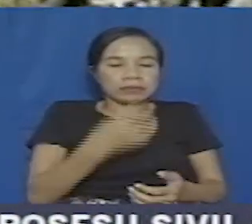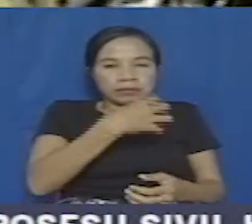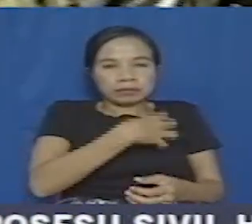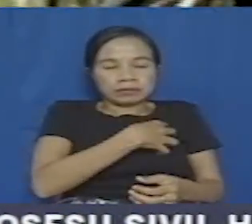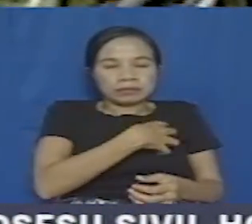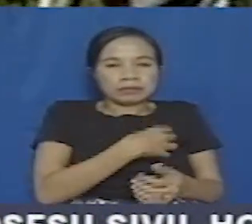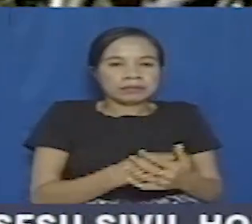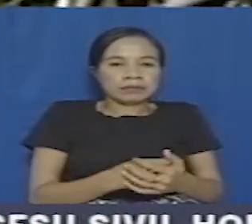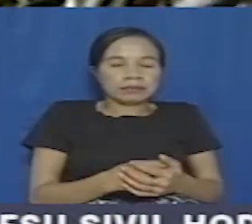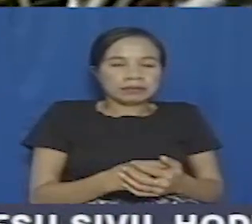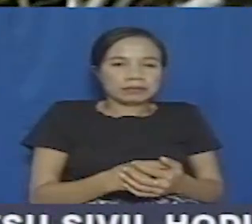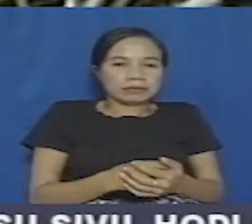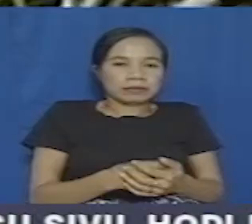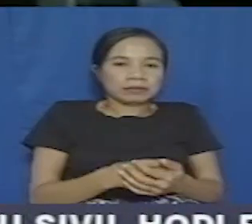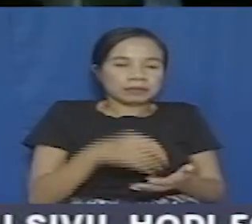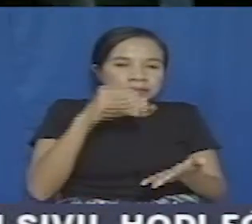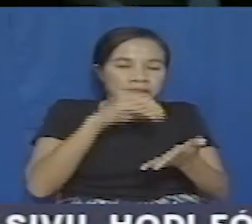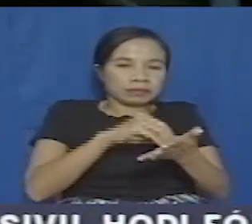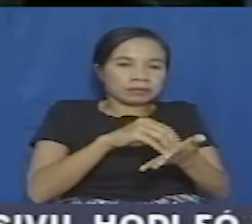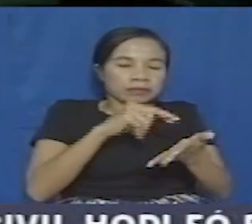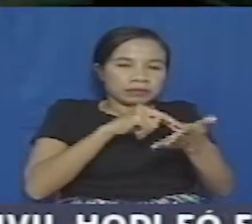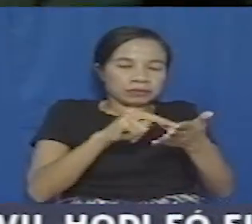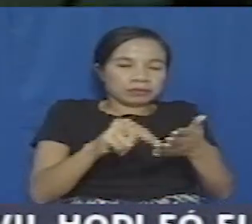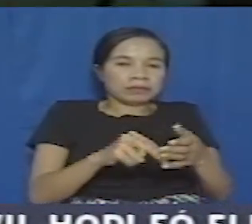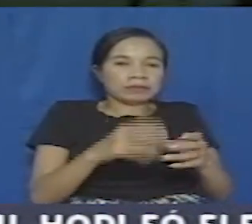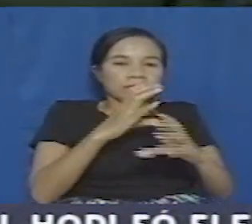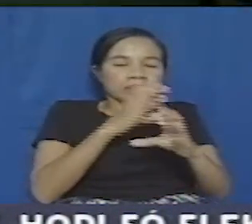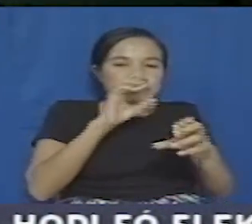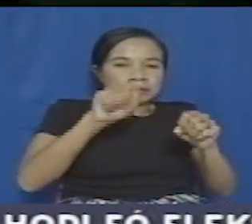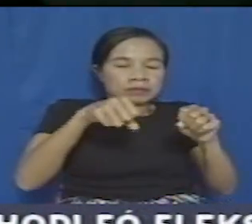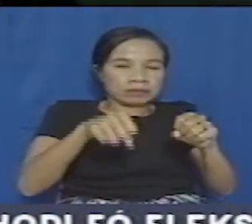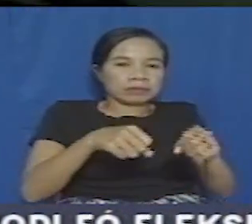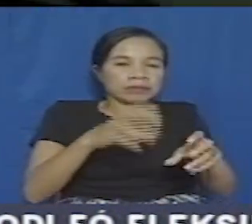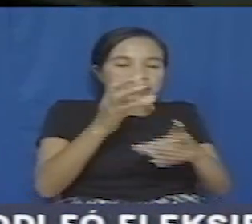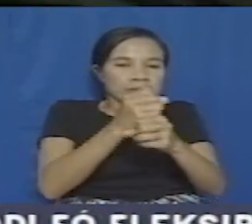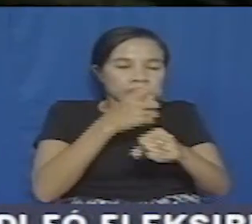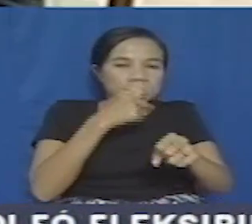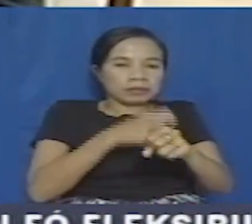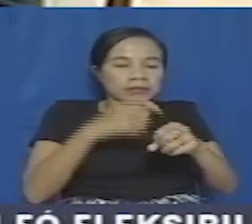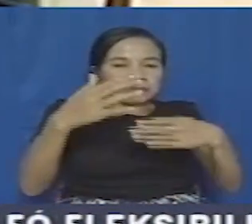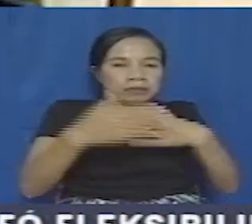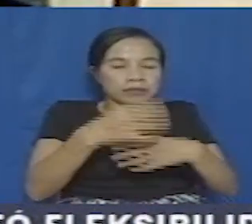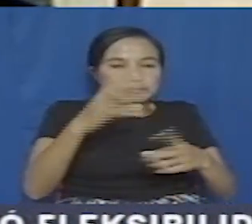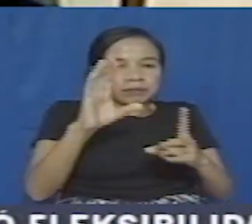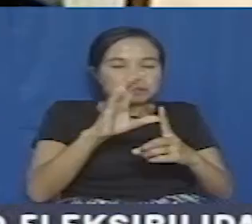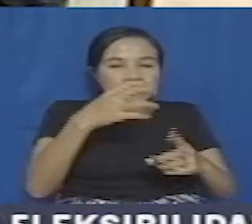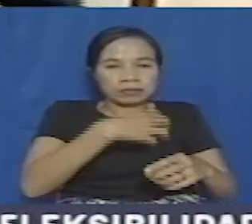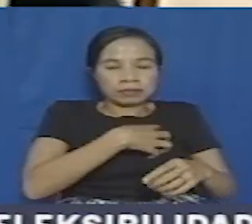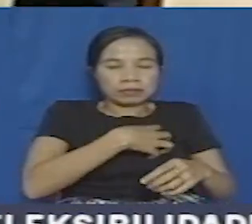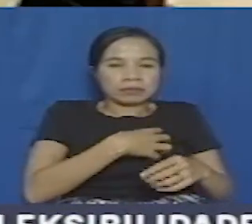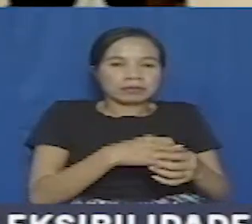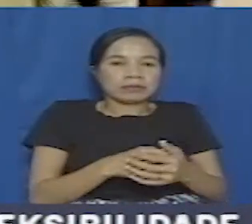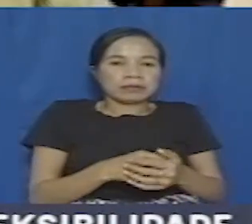Polícia Trânsito tawana marca pa motor no carreta hirakne atulilang iha tempo besi. Comandante Polícia Trânsito